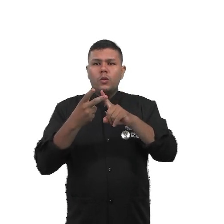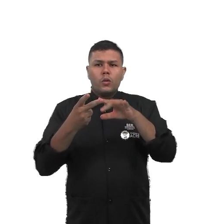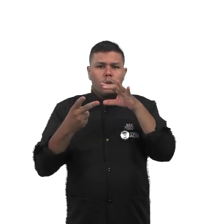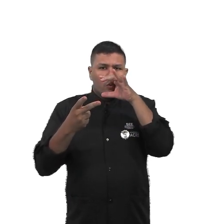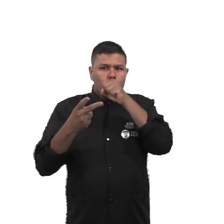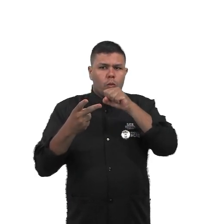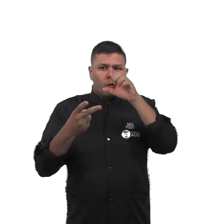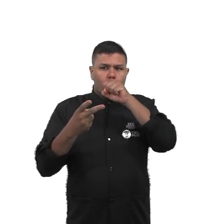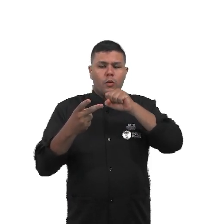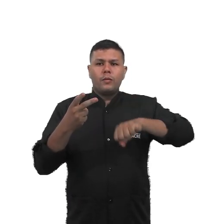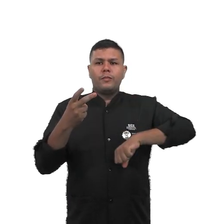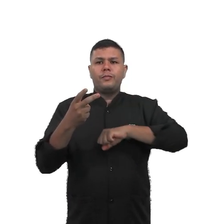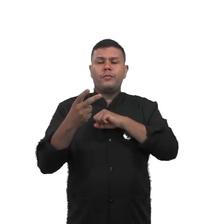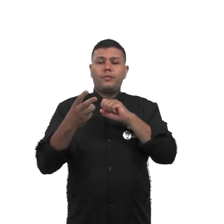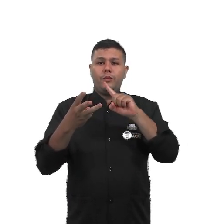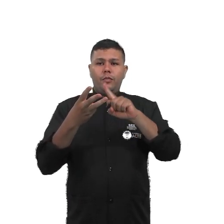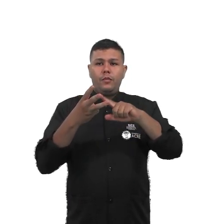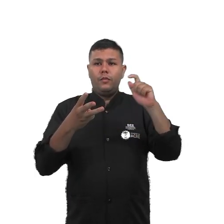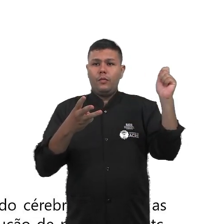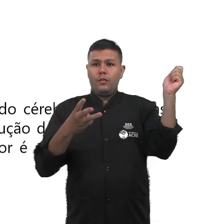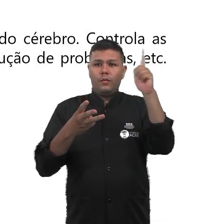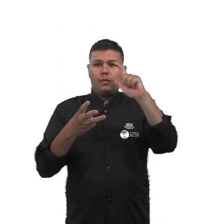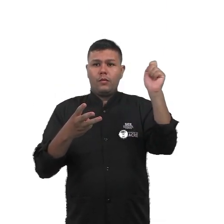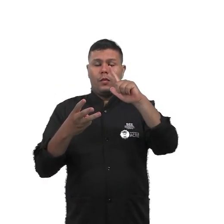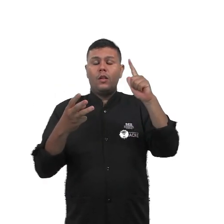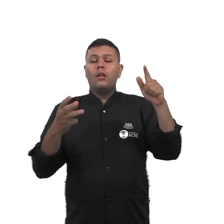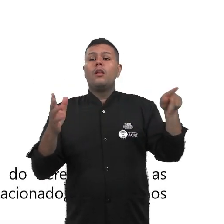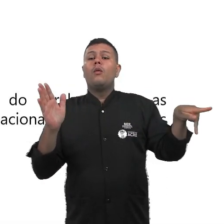cérebro, e o anterior do cérebro,